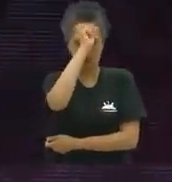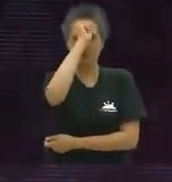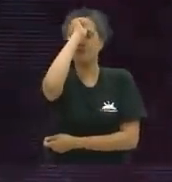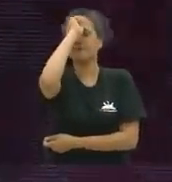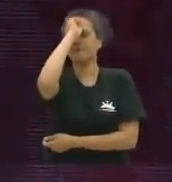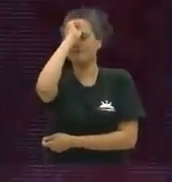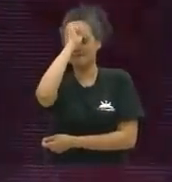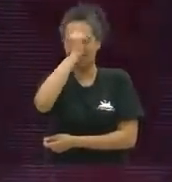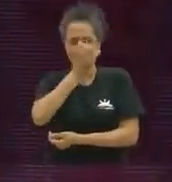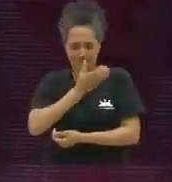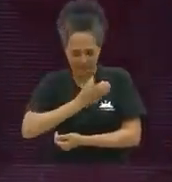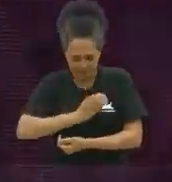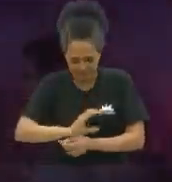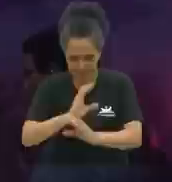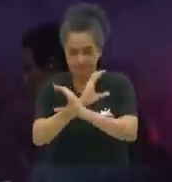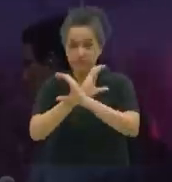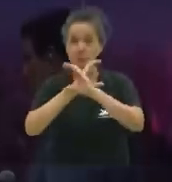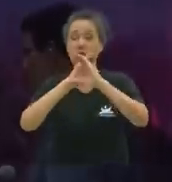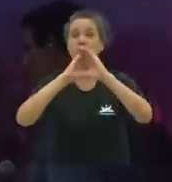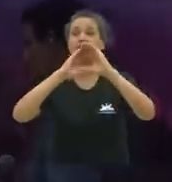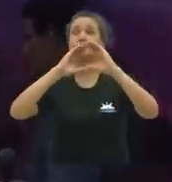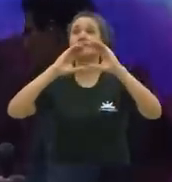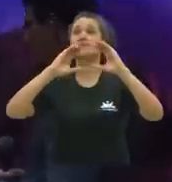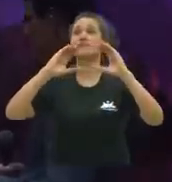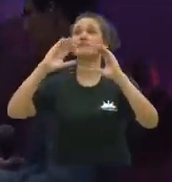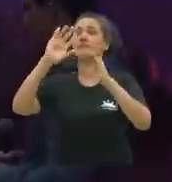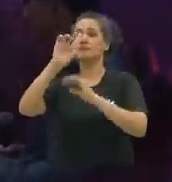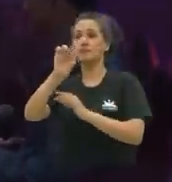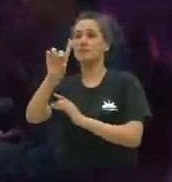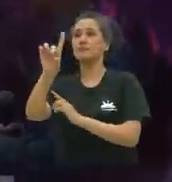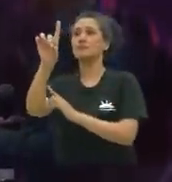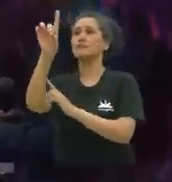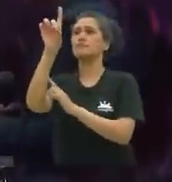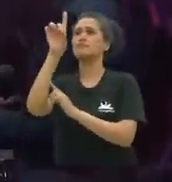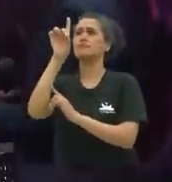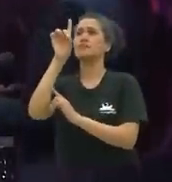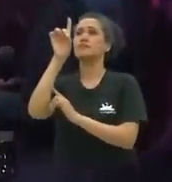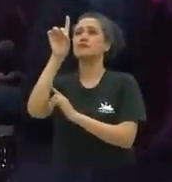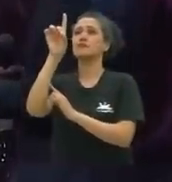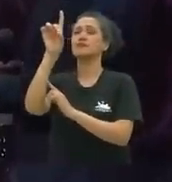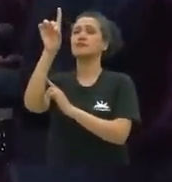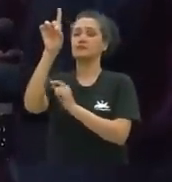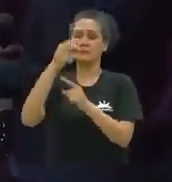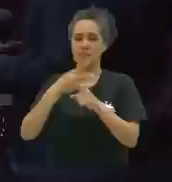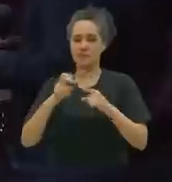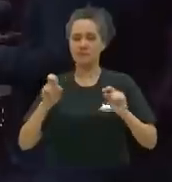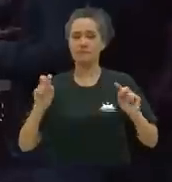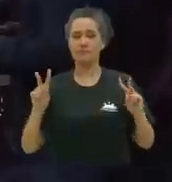A confiar em Deus, pois a vitória.